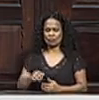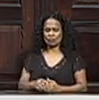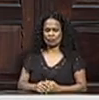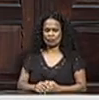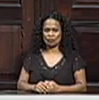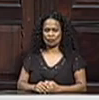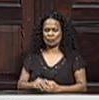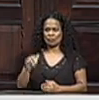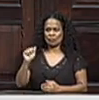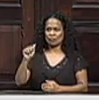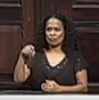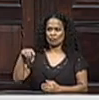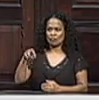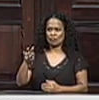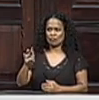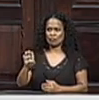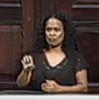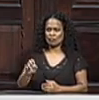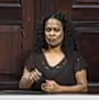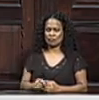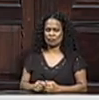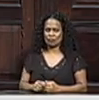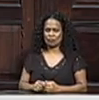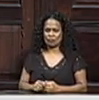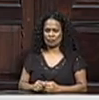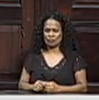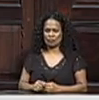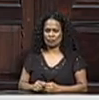Deputado André Lazzaroni.